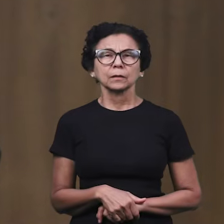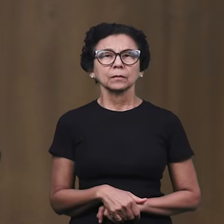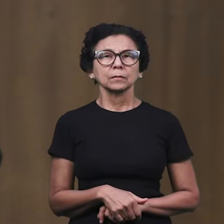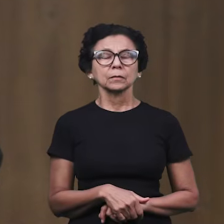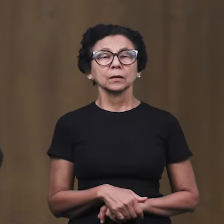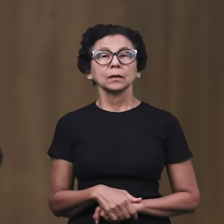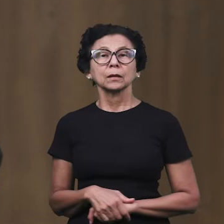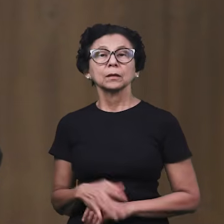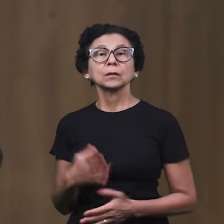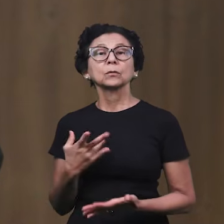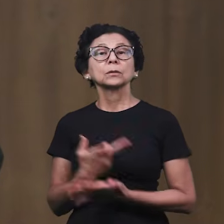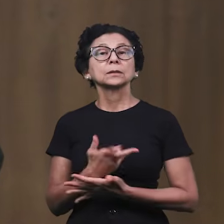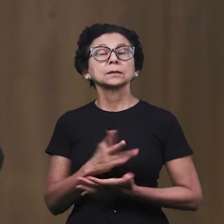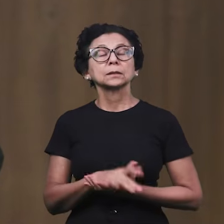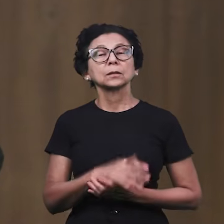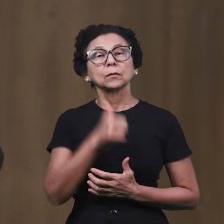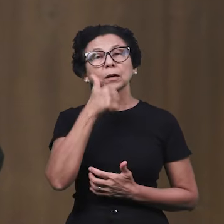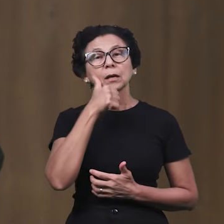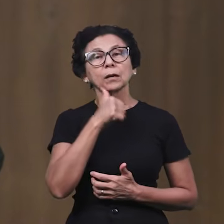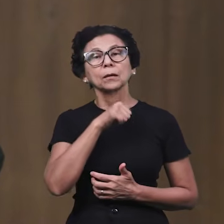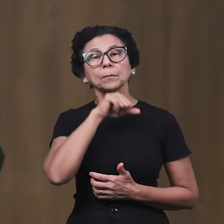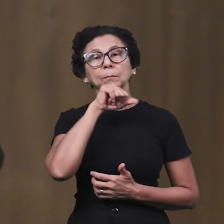que aconteceu? Os pais